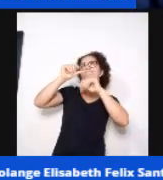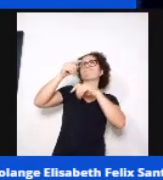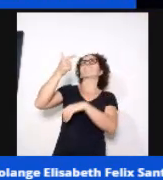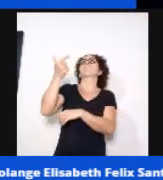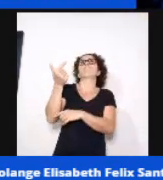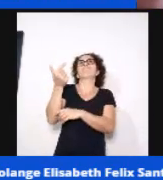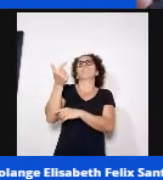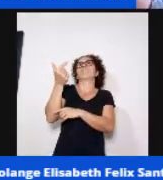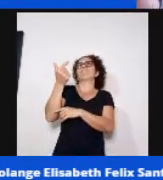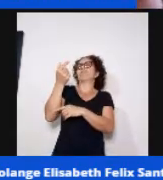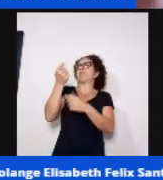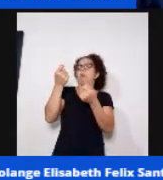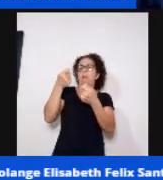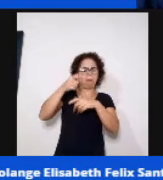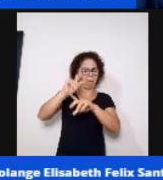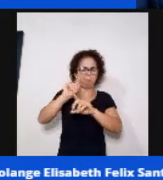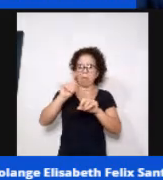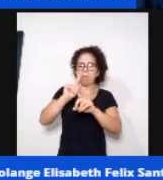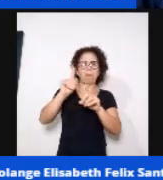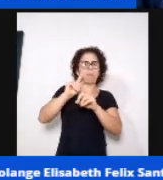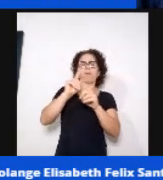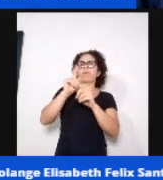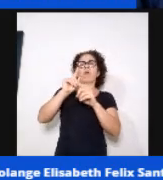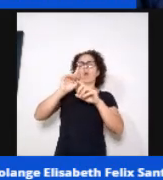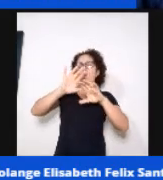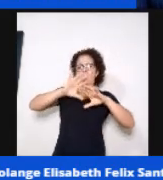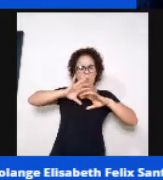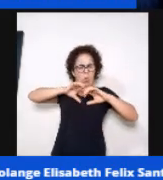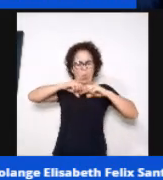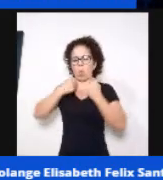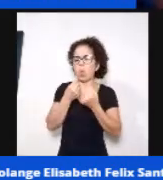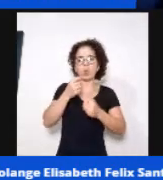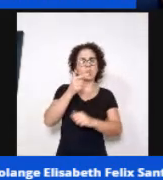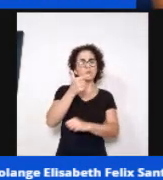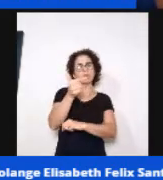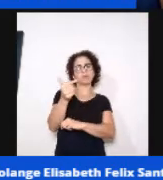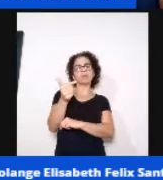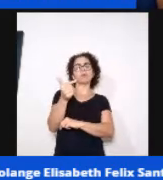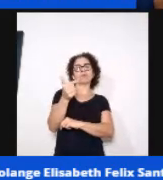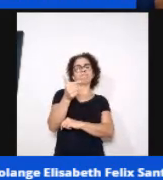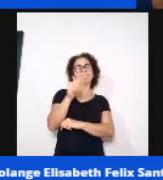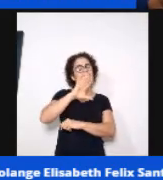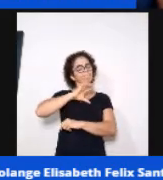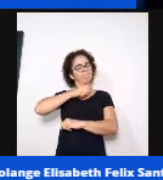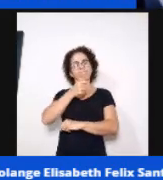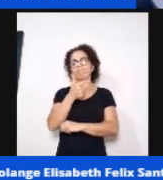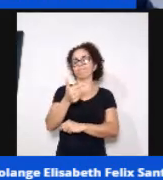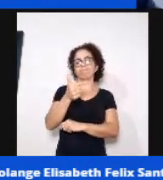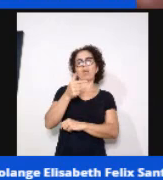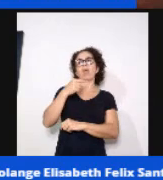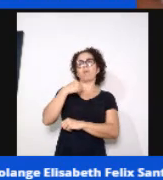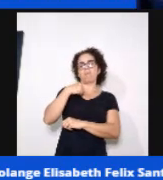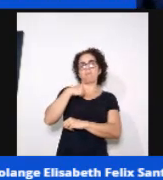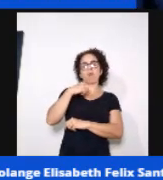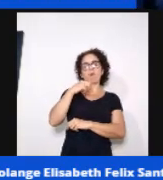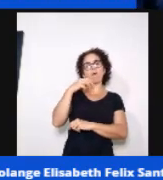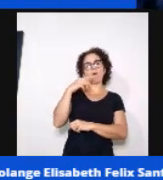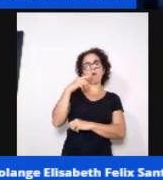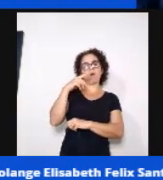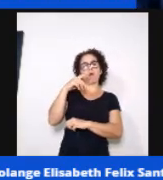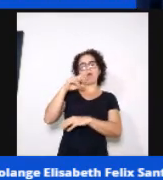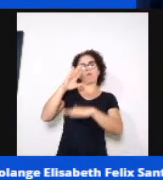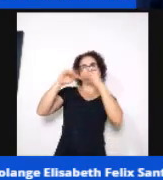mais foco para o meu medo e não trabalho a minha coragem, eu vou ter um resultado baixo. Agora, mesmo com medo,